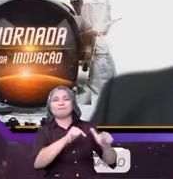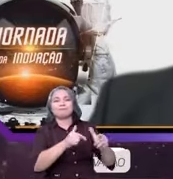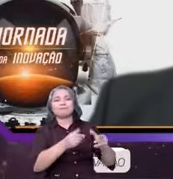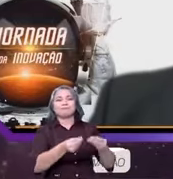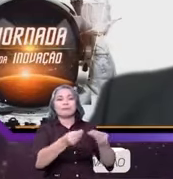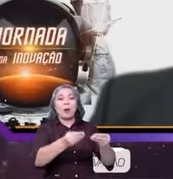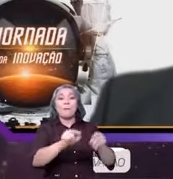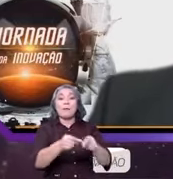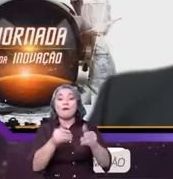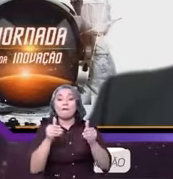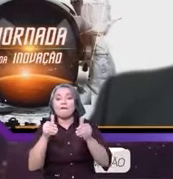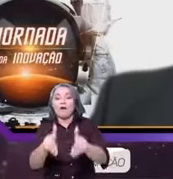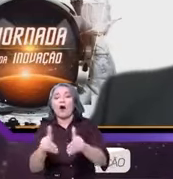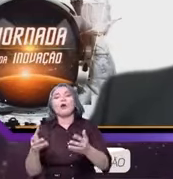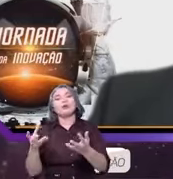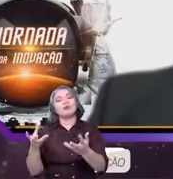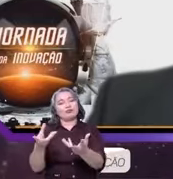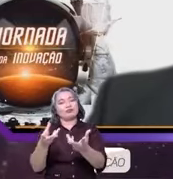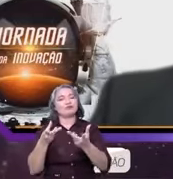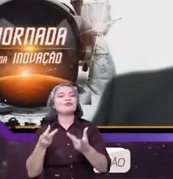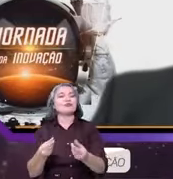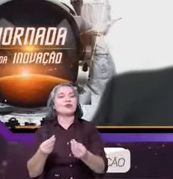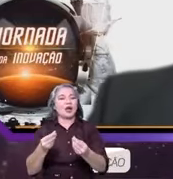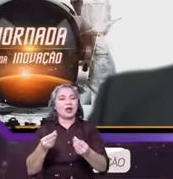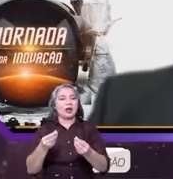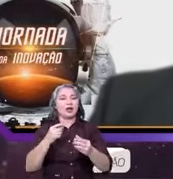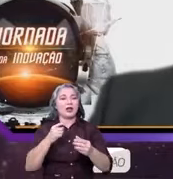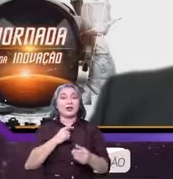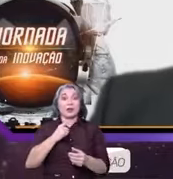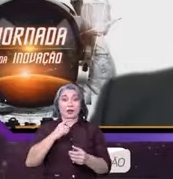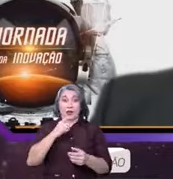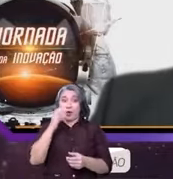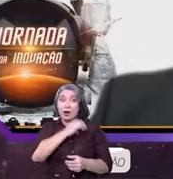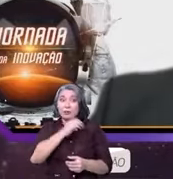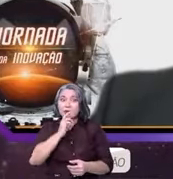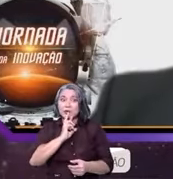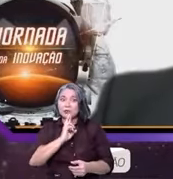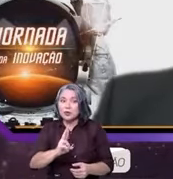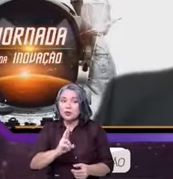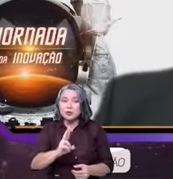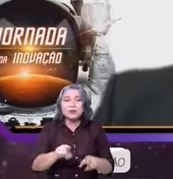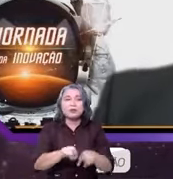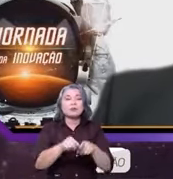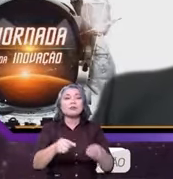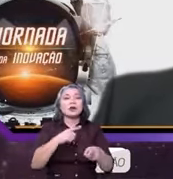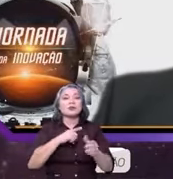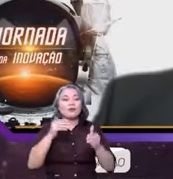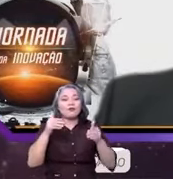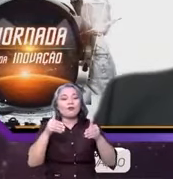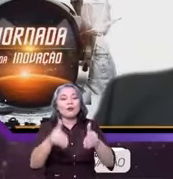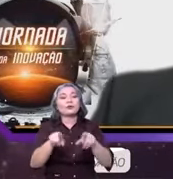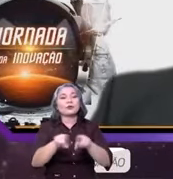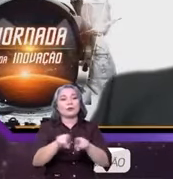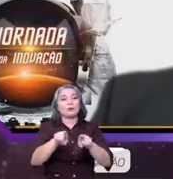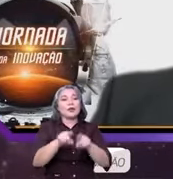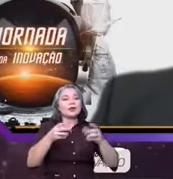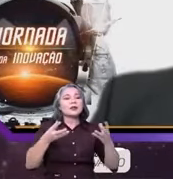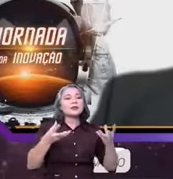foco em qualidade. Eu tenho rápidas respostas, mas eu foco também na qualidade.